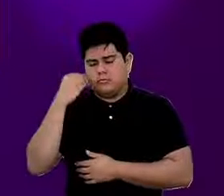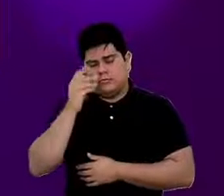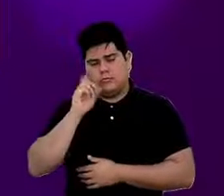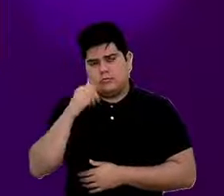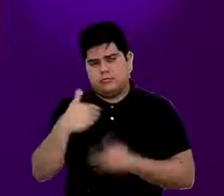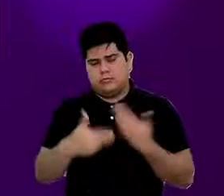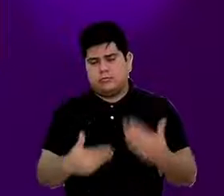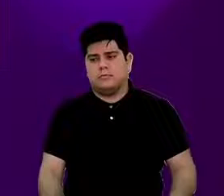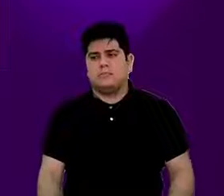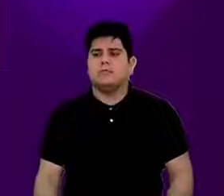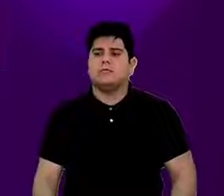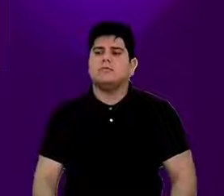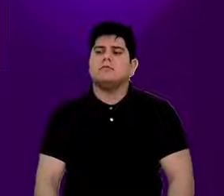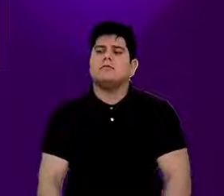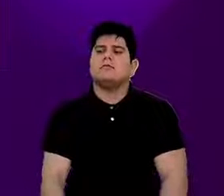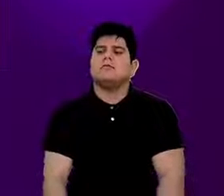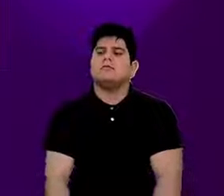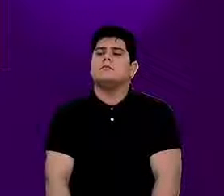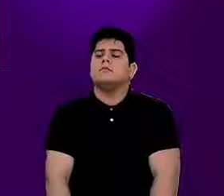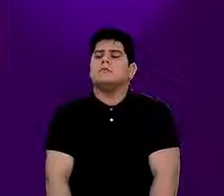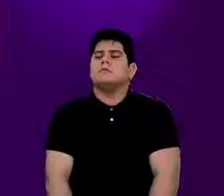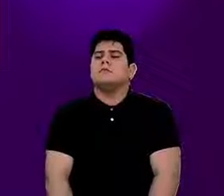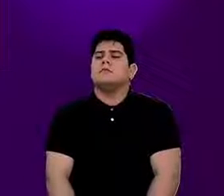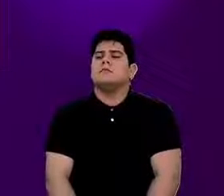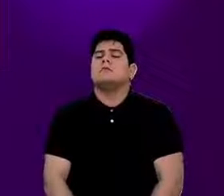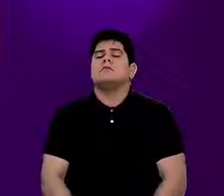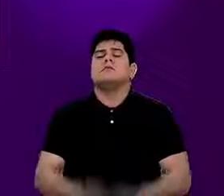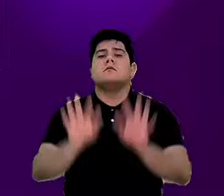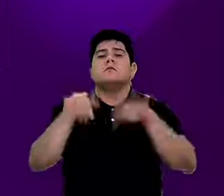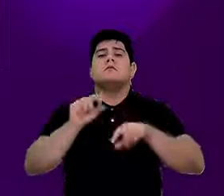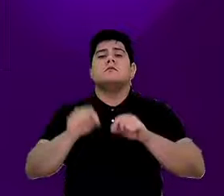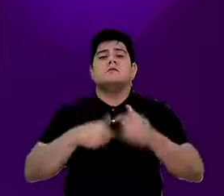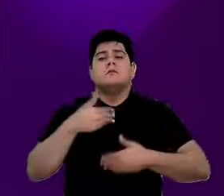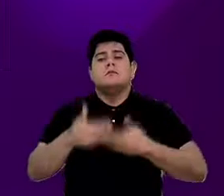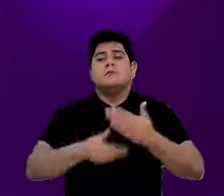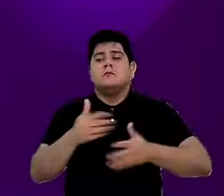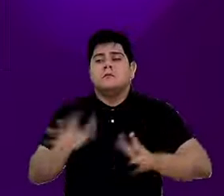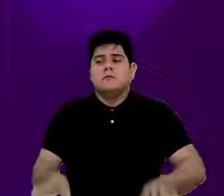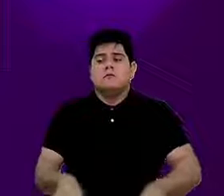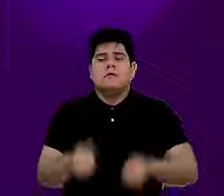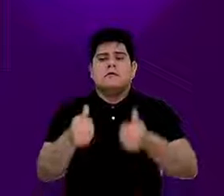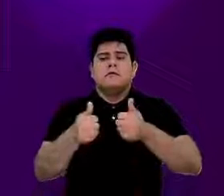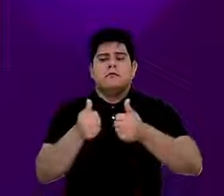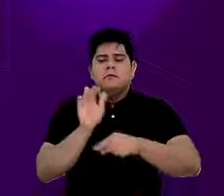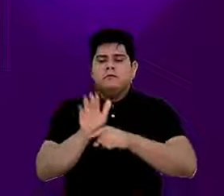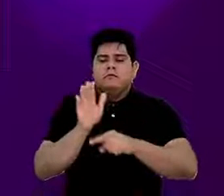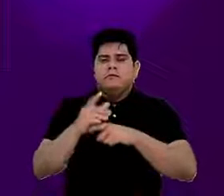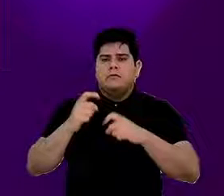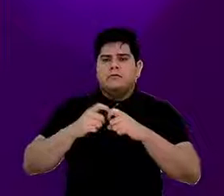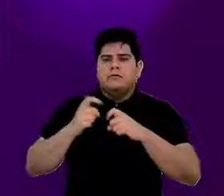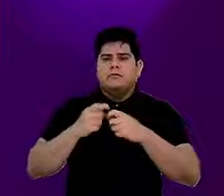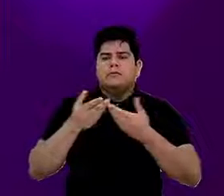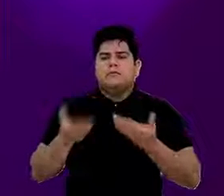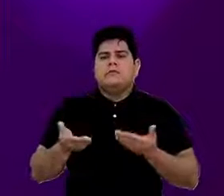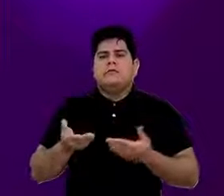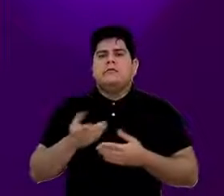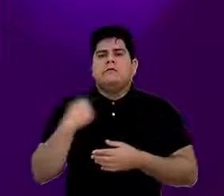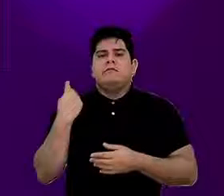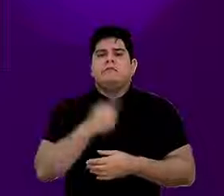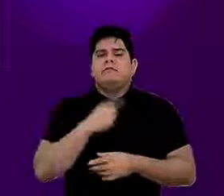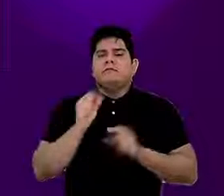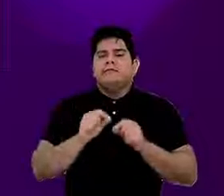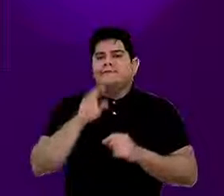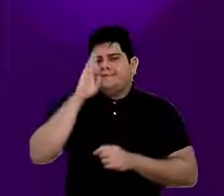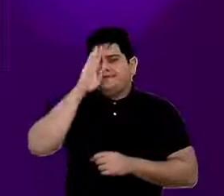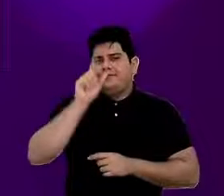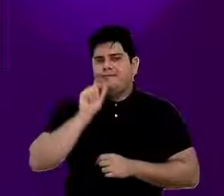a dia. Então, no fim, o nosso processo é promover uma melhor assistência médica e, na nossa parte específica